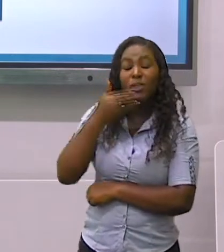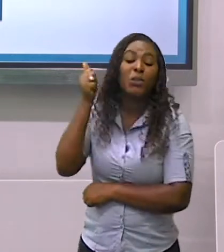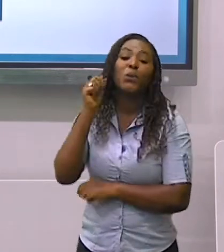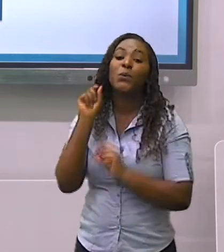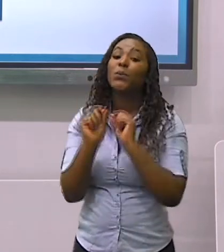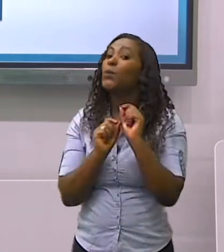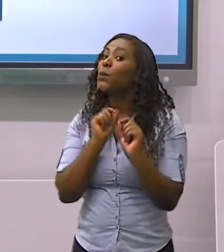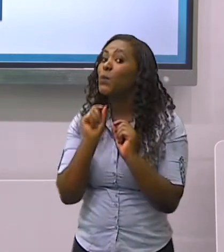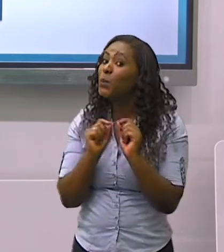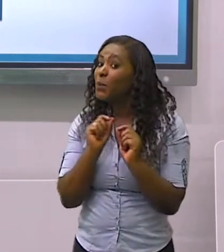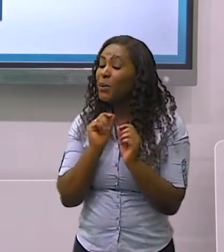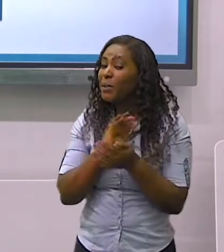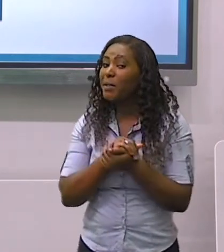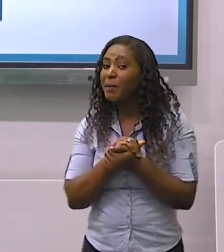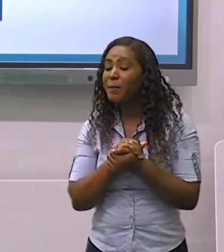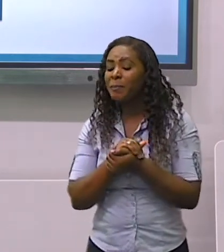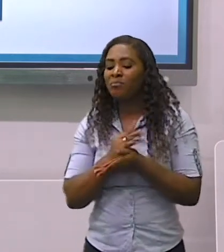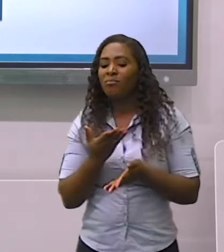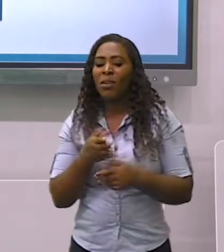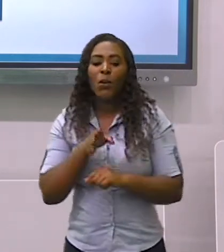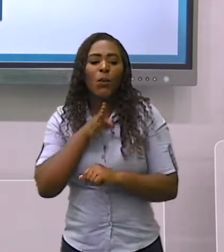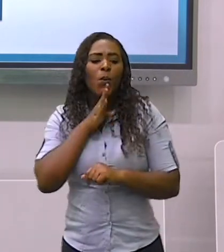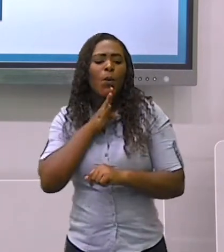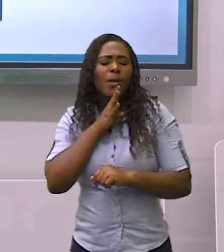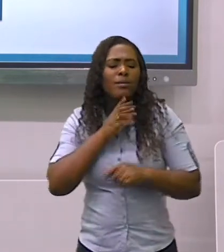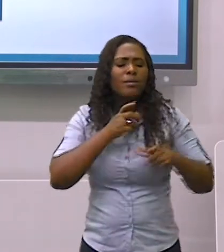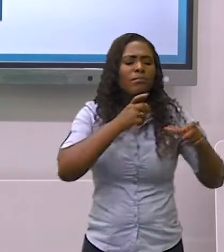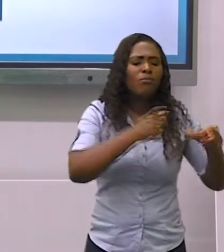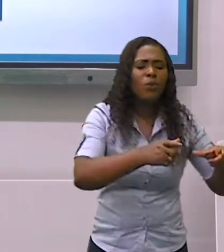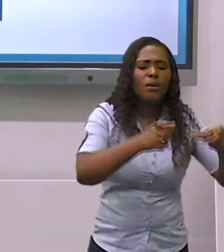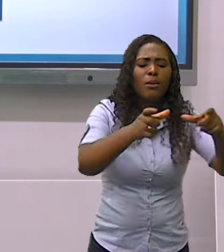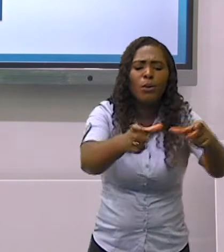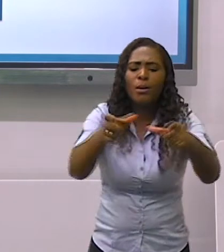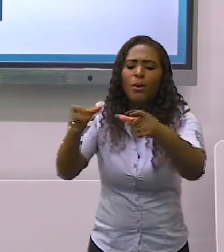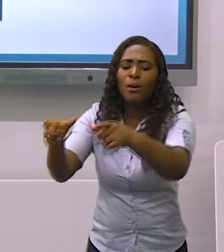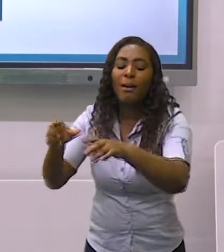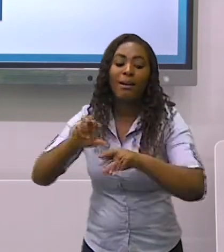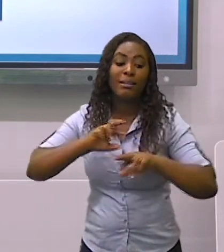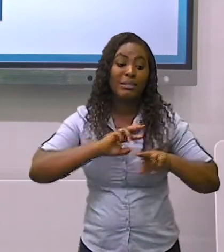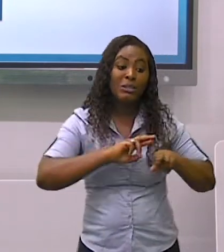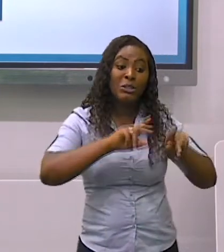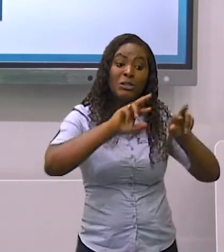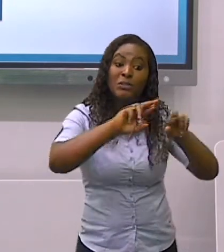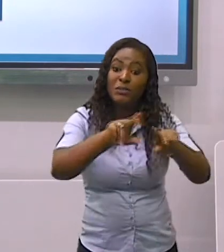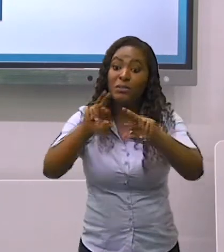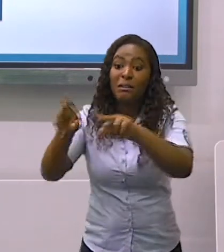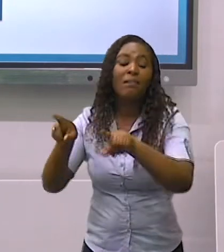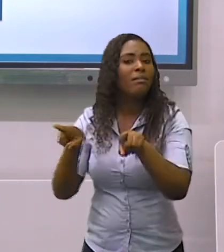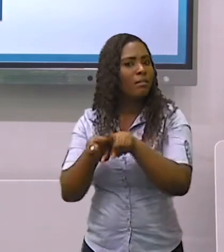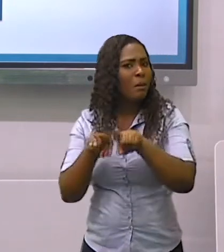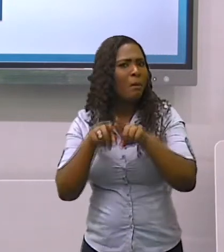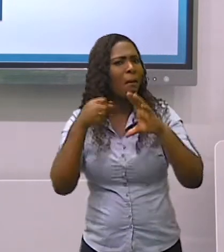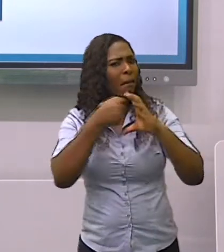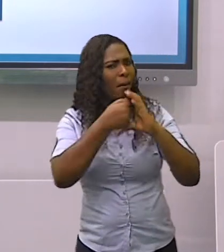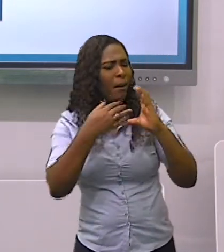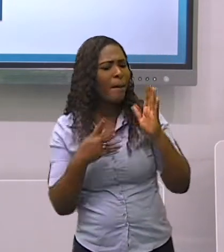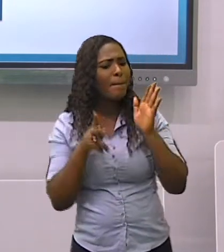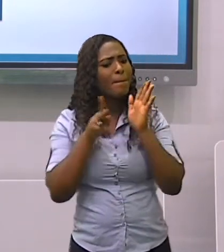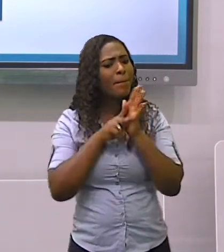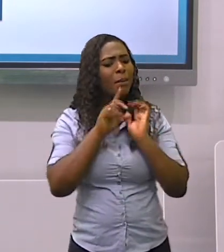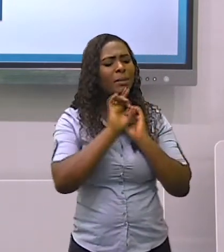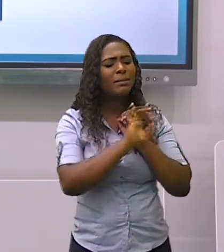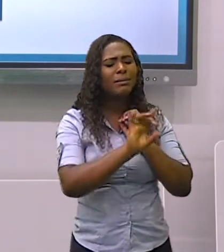mais sobre o conhecer outros lugares e identificar os seus elementos